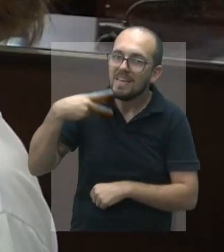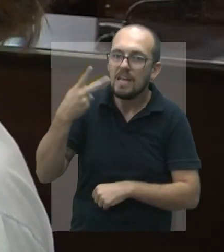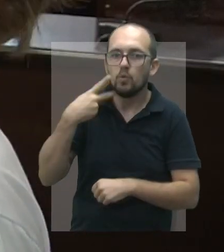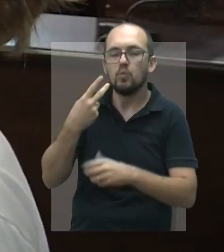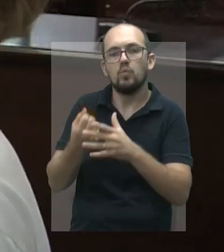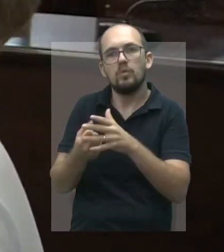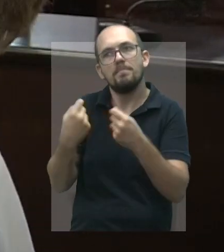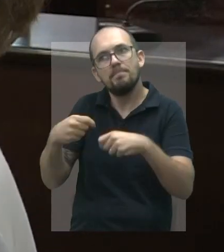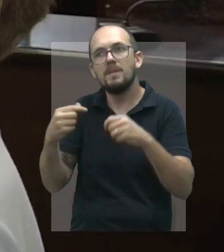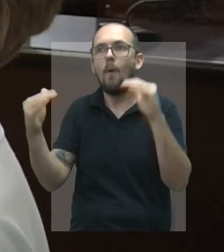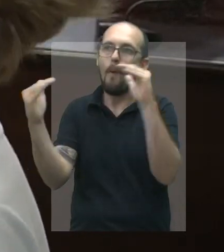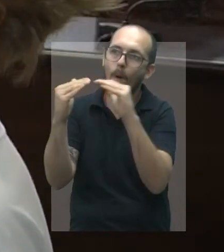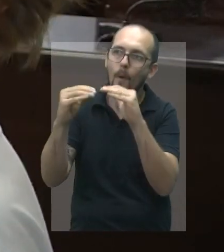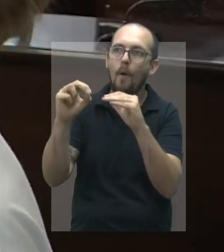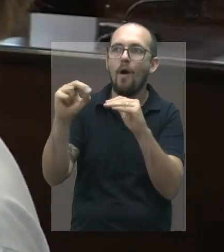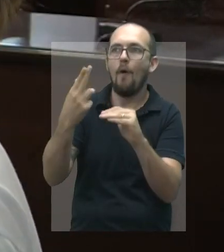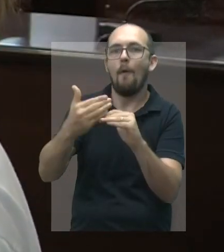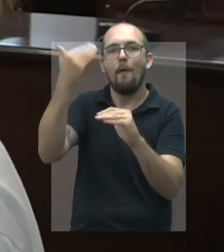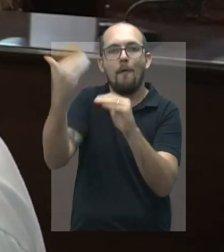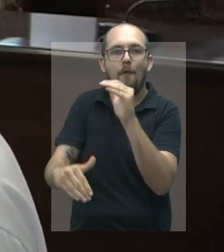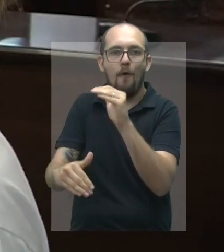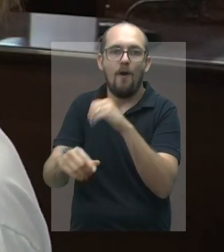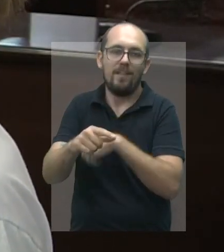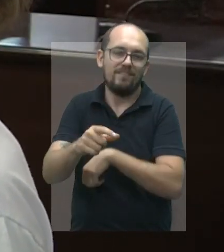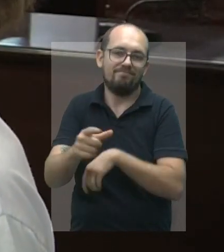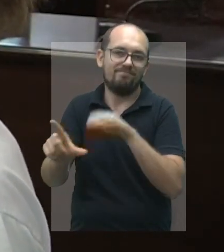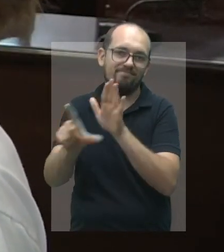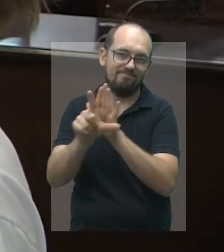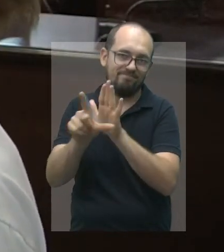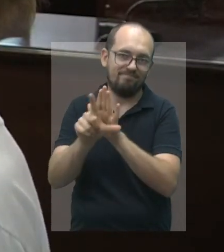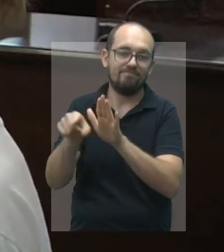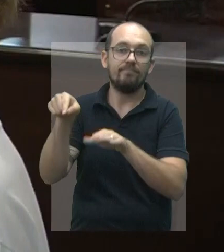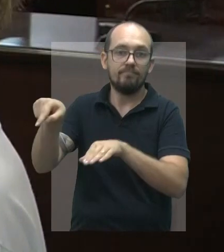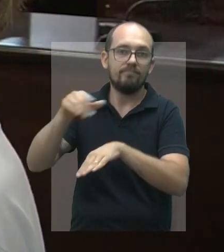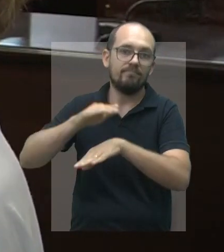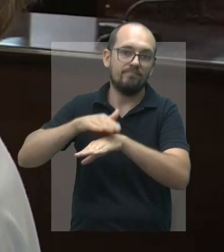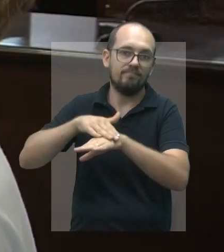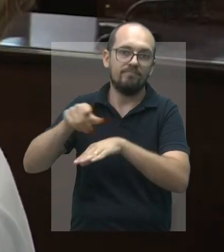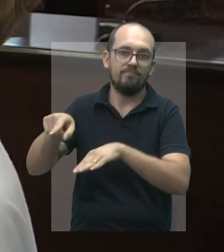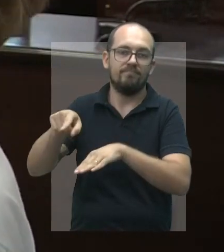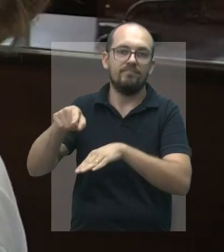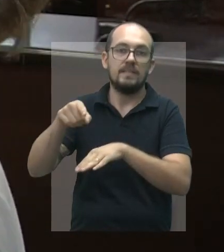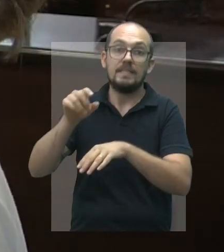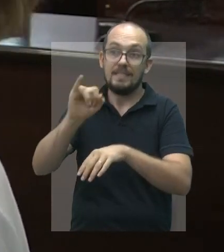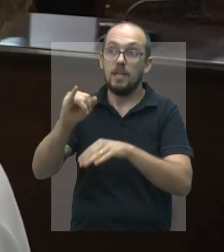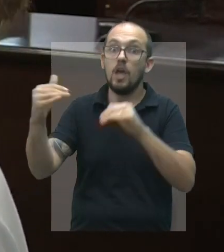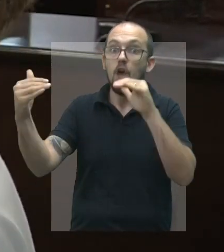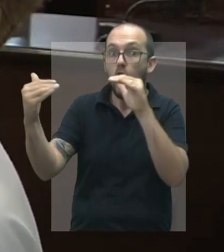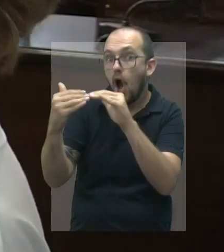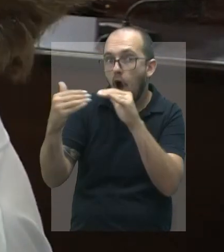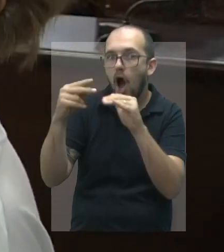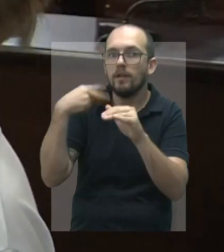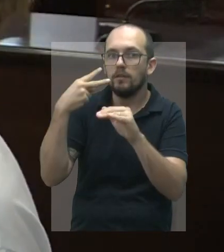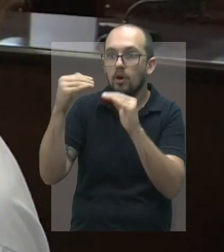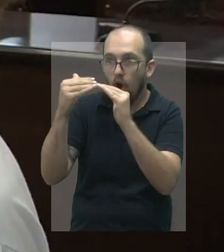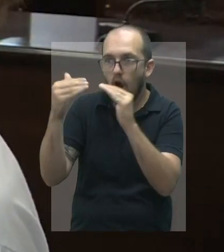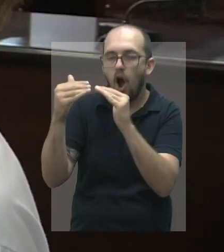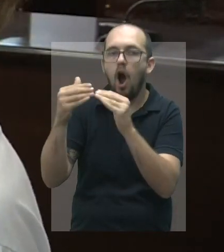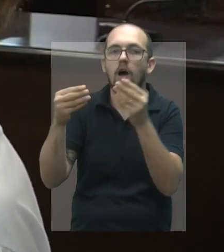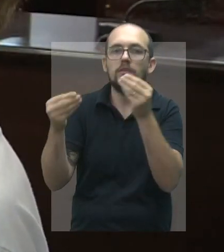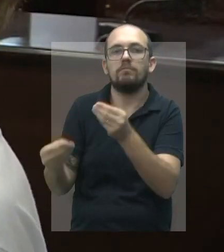ou concordam ou discordam com a lei. Assim, se eles concordarem com a lei, leva